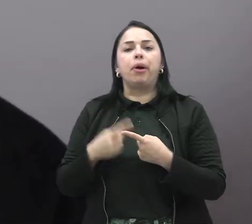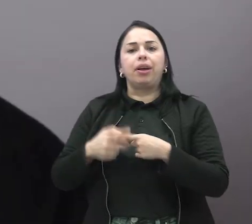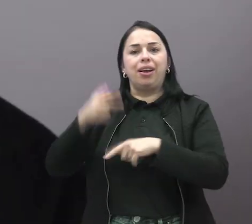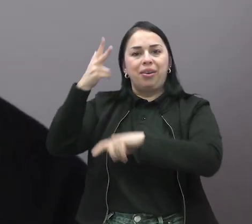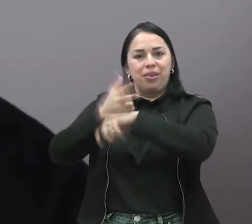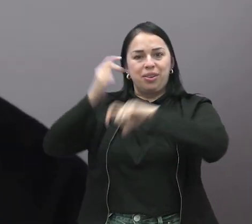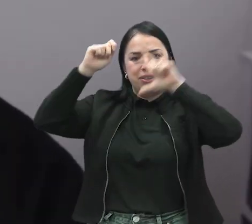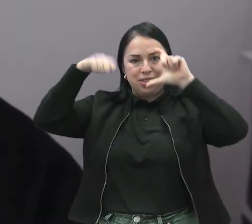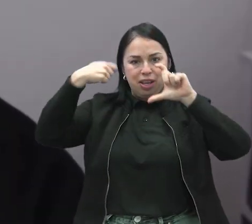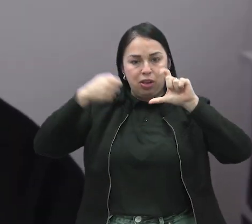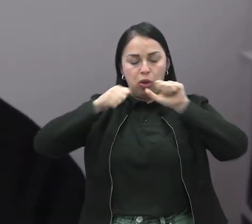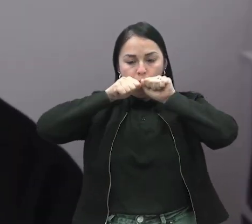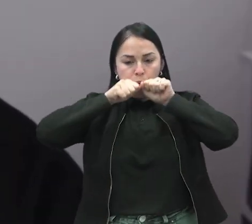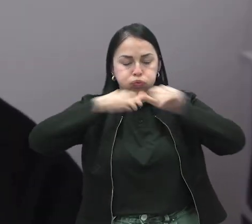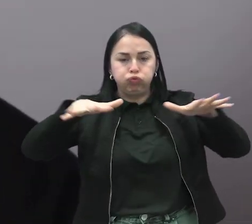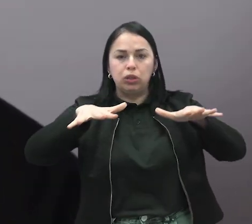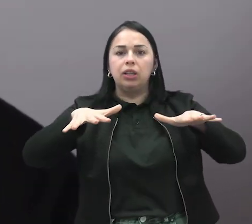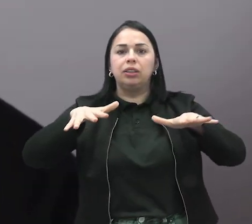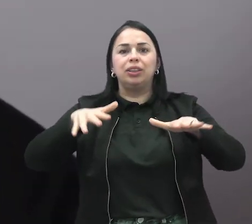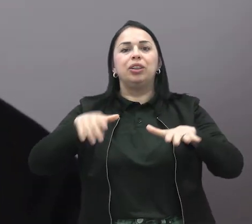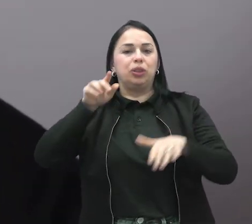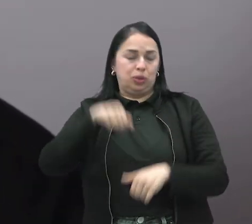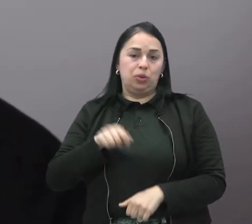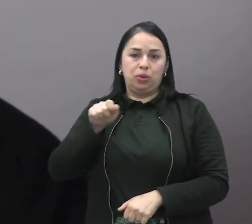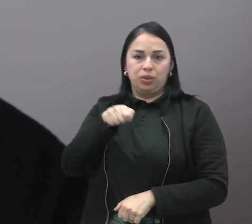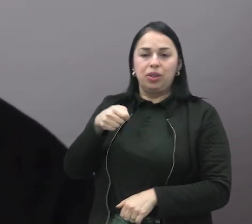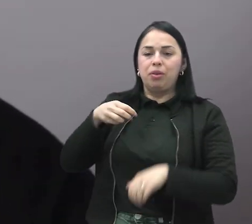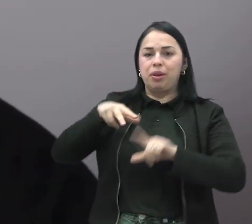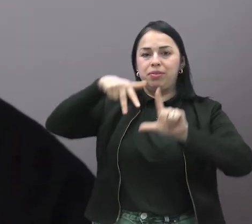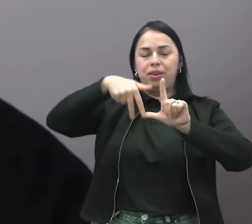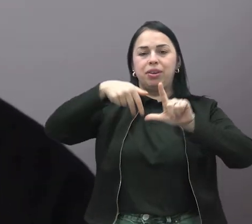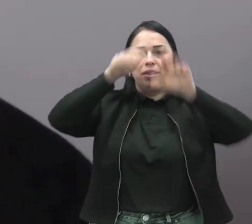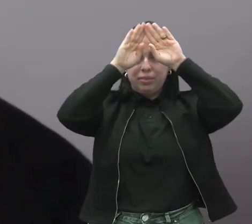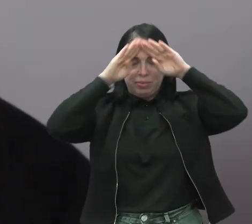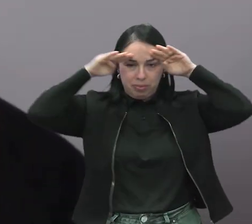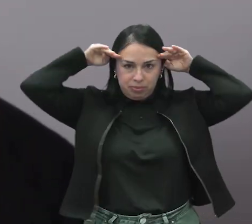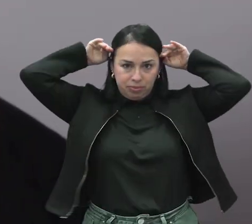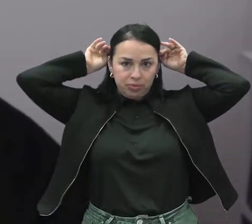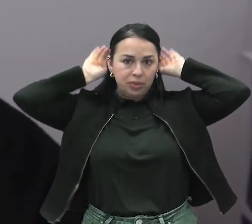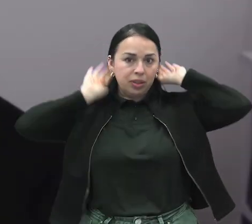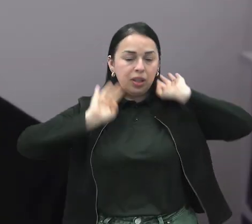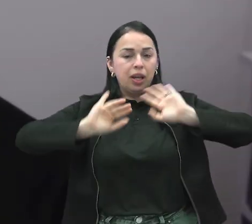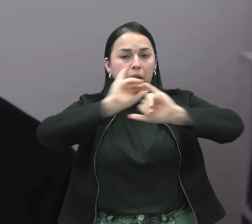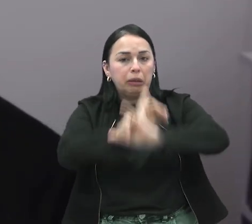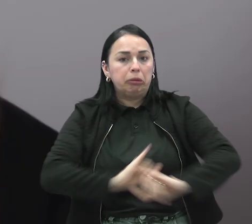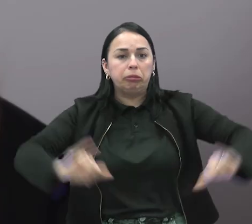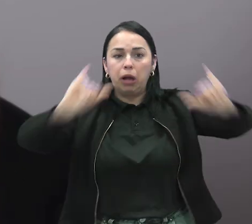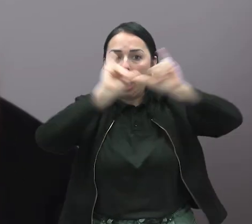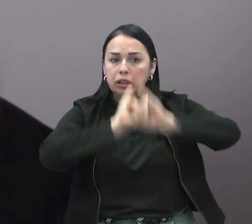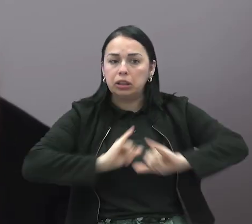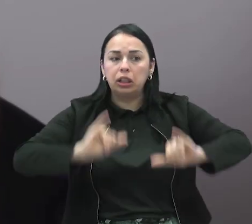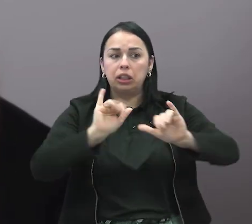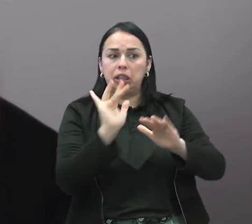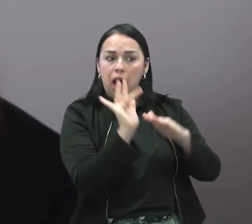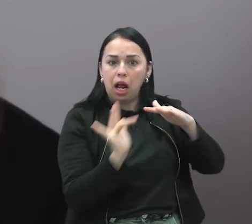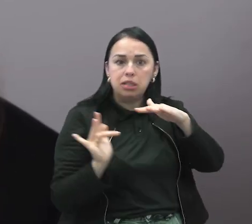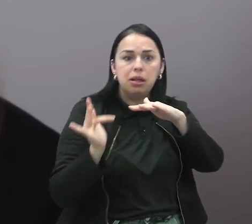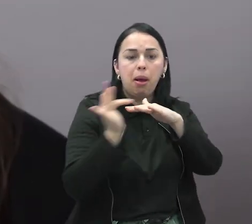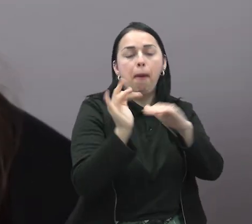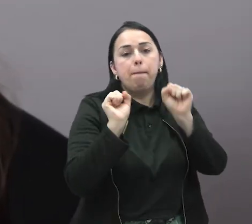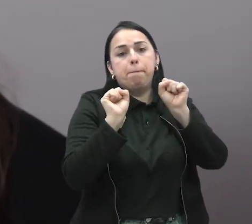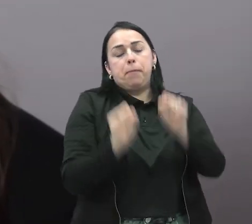foi motivada após a repercussão nacional de um vídeo do youtuber Felca, que alertava como as